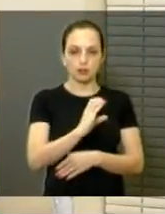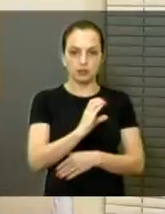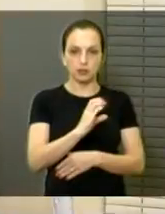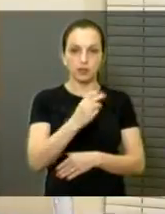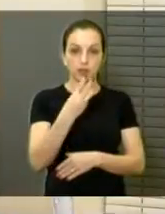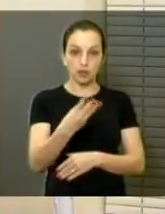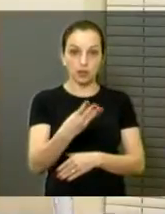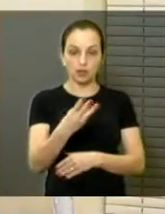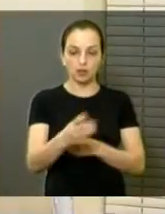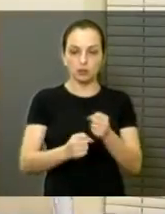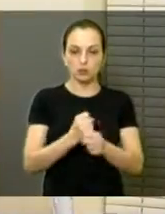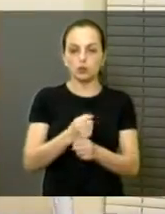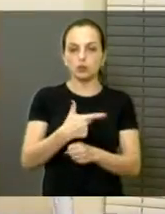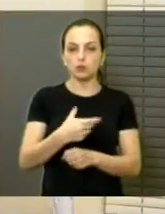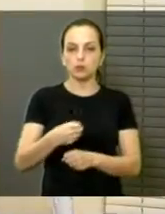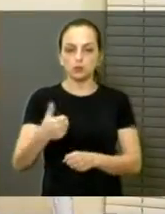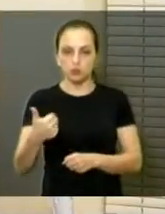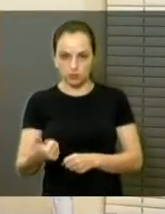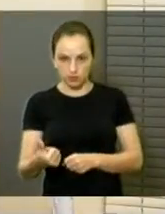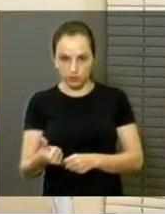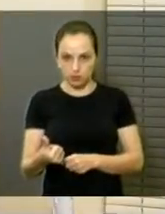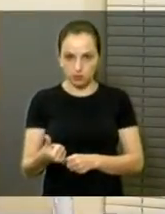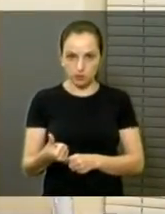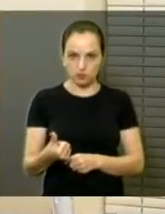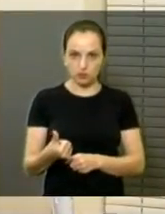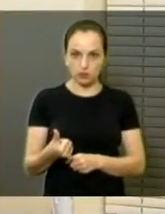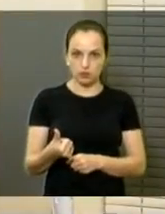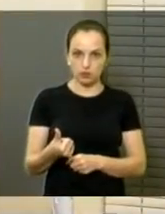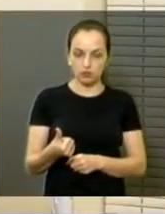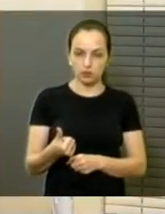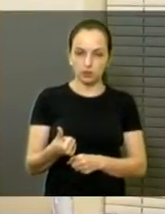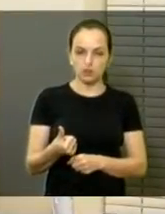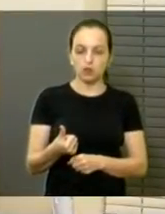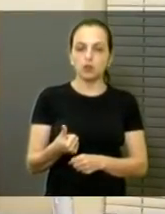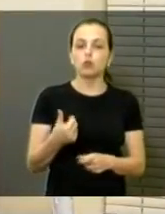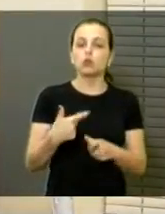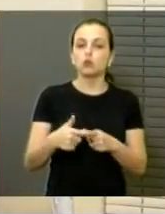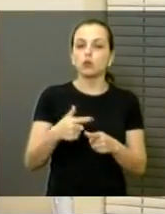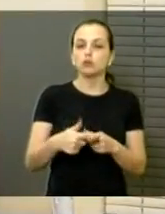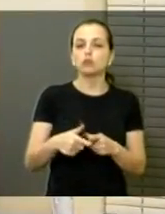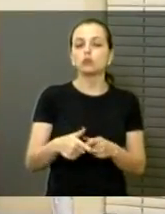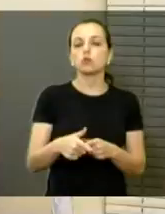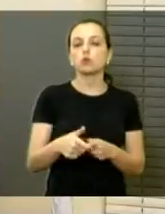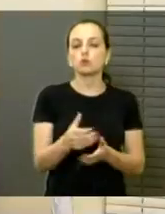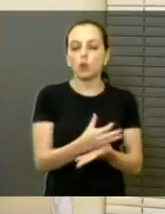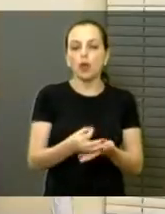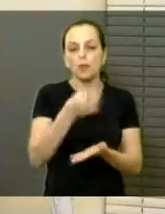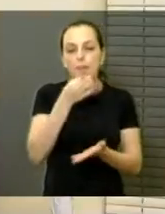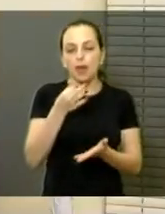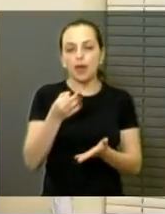de 2016, que trata da fosfoetanolamina, né? Agora ela pode ser